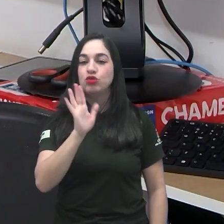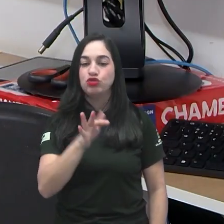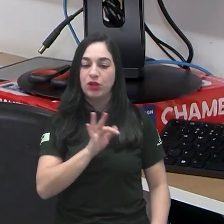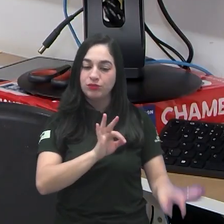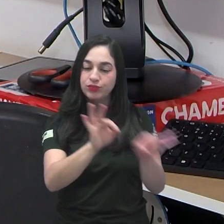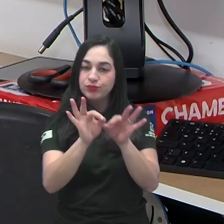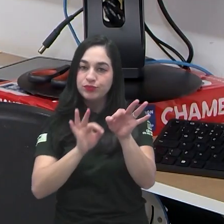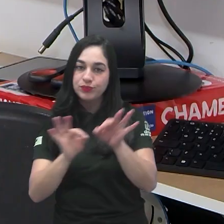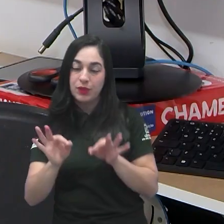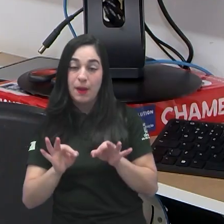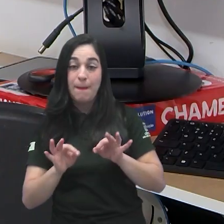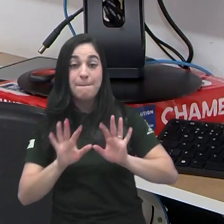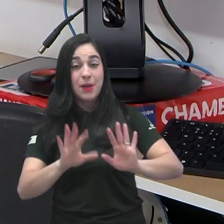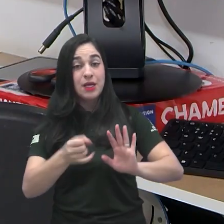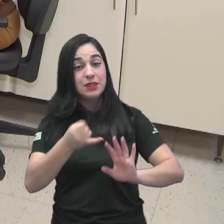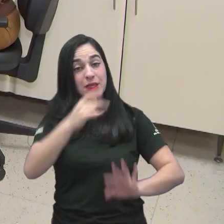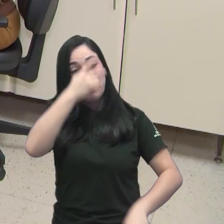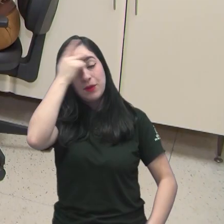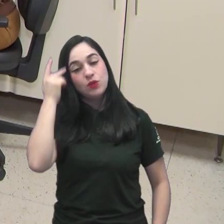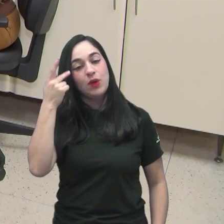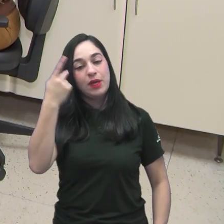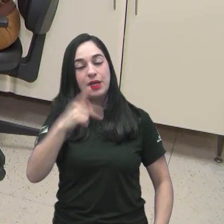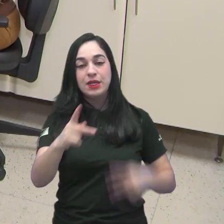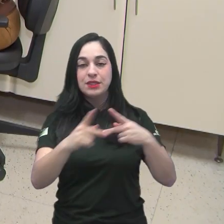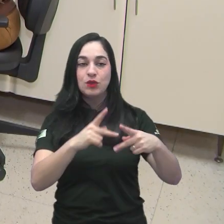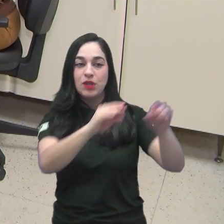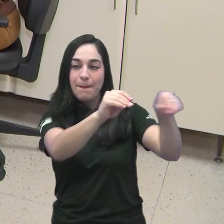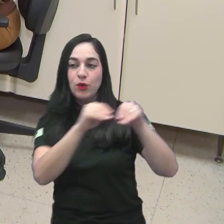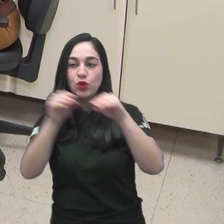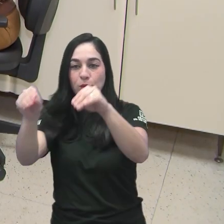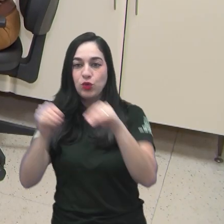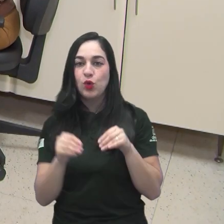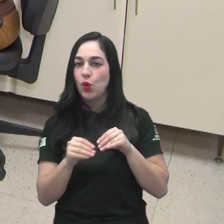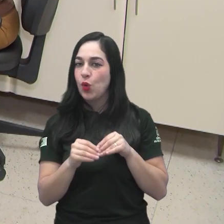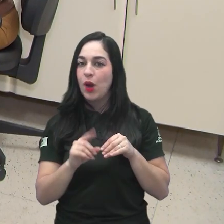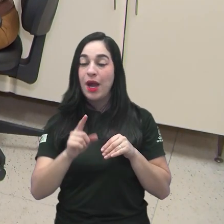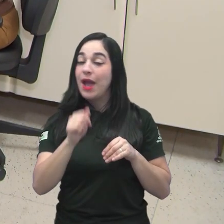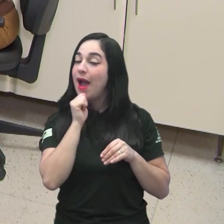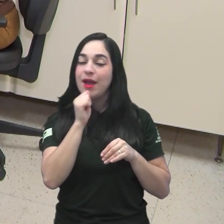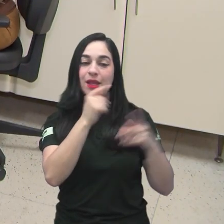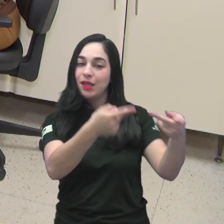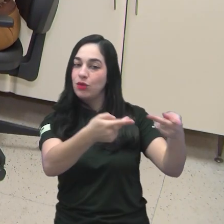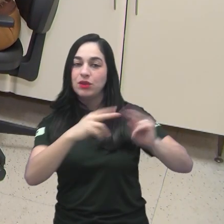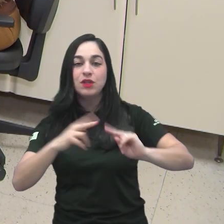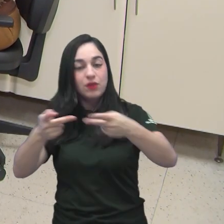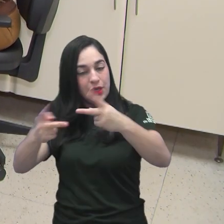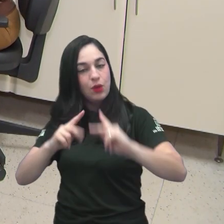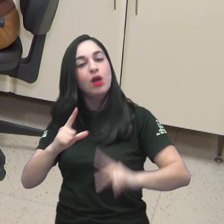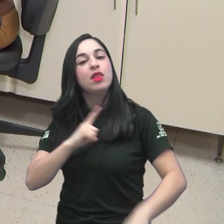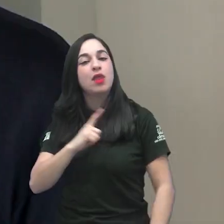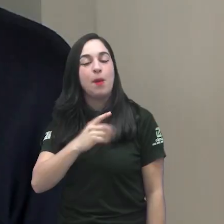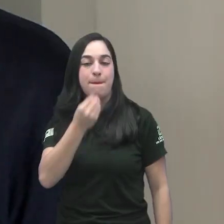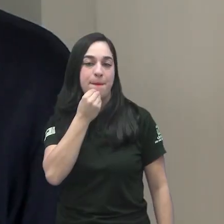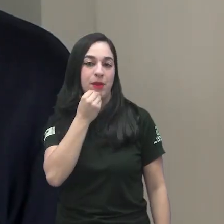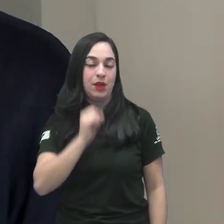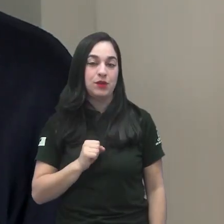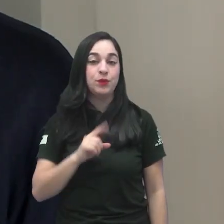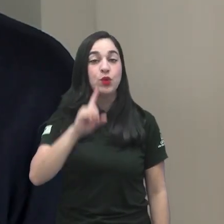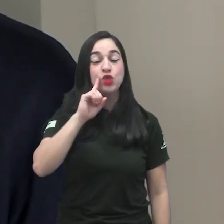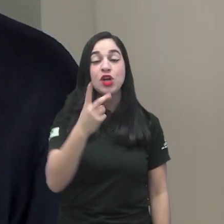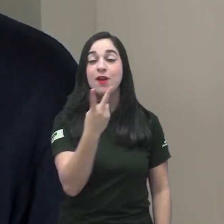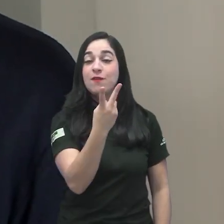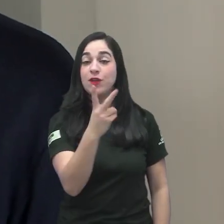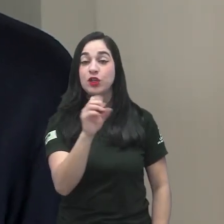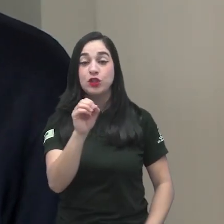Mas quem se mudou para São José dos Campos e não transferiu o título para a cidade ainda tem uma oportunidade. Do dia 20